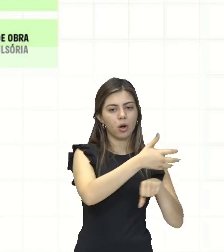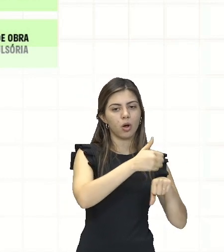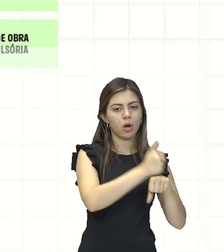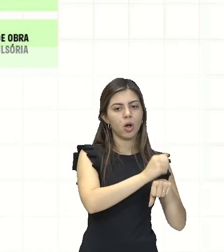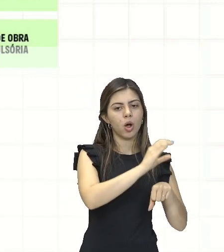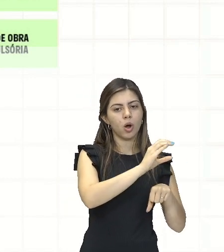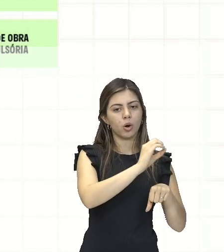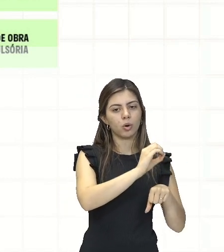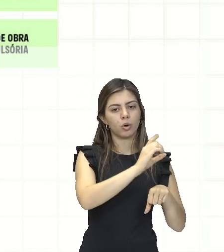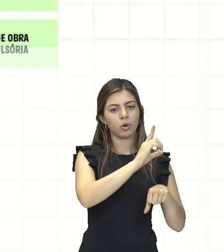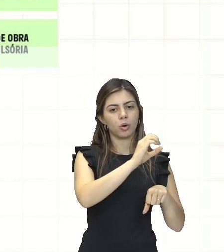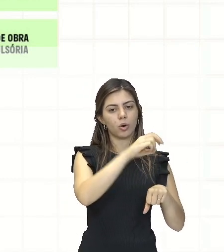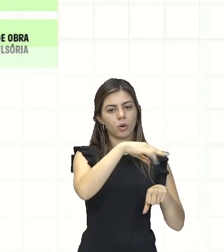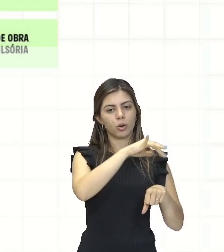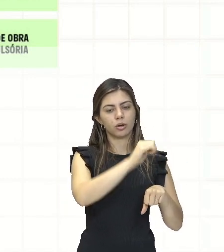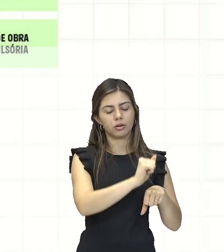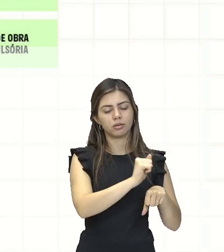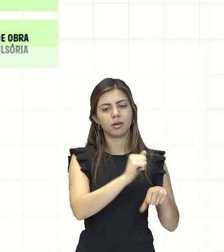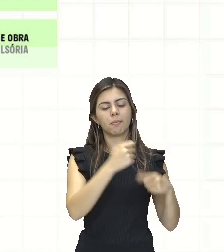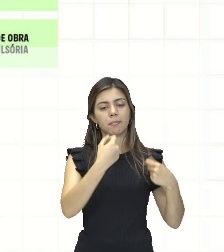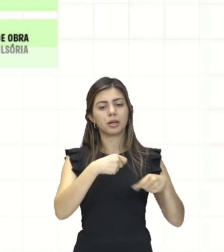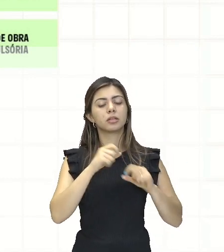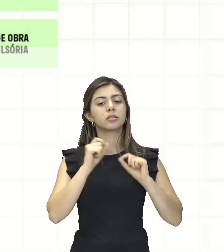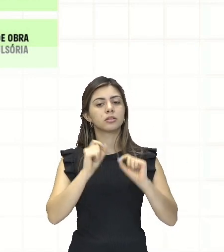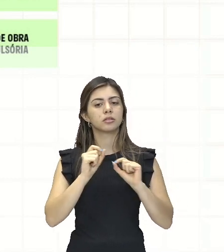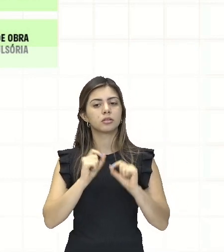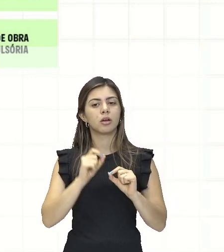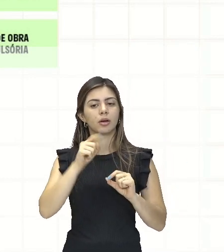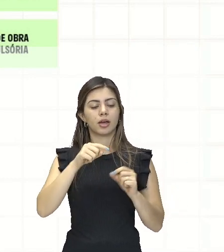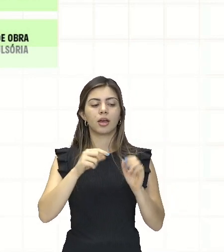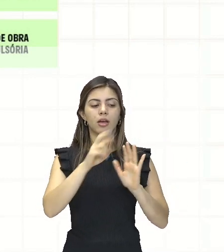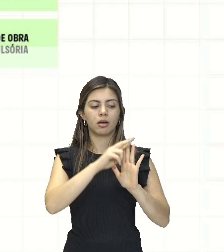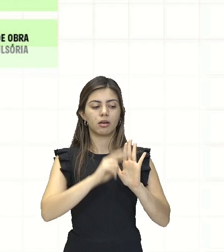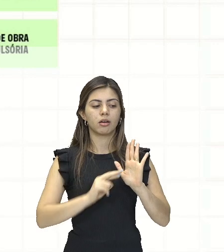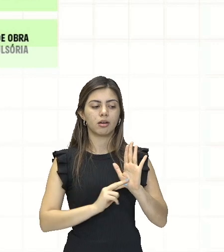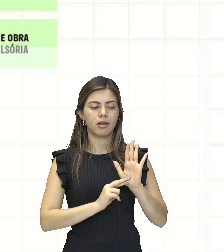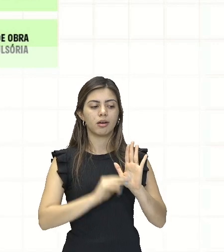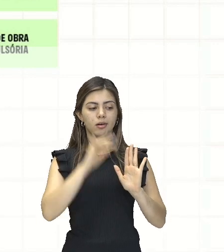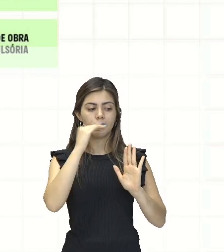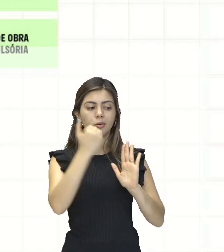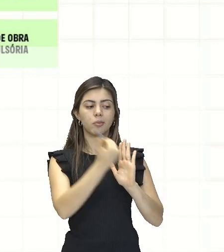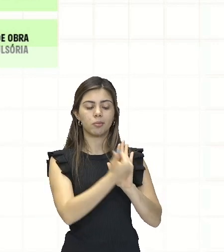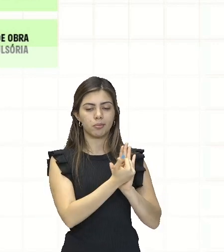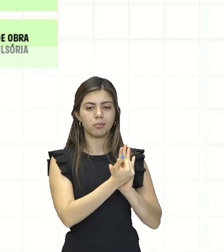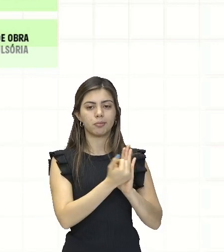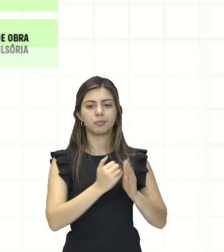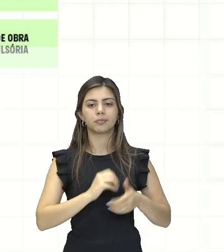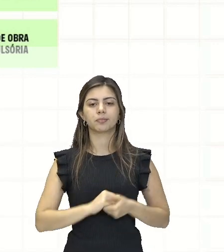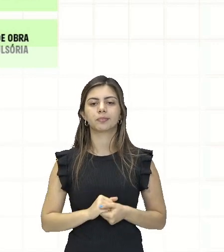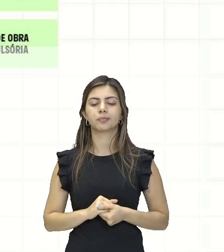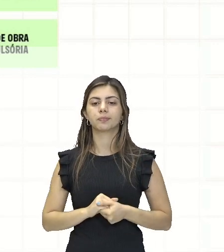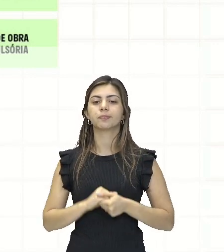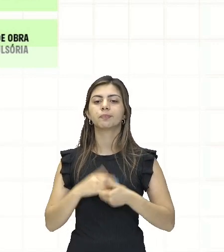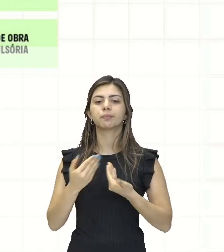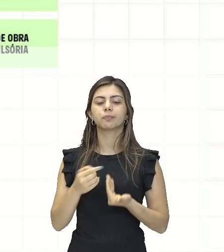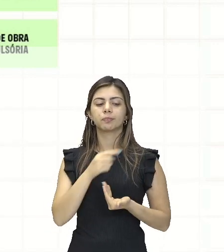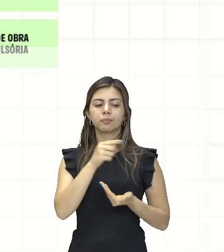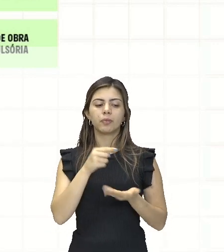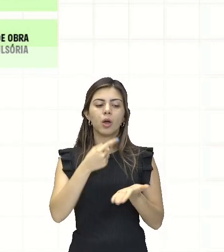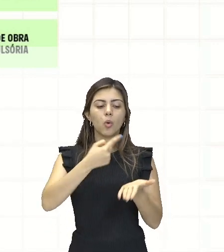colônia, ela vai ter que estar de acordo com as regras da metrópole. E esse